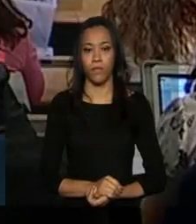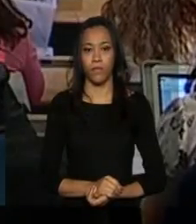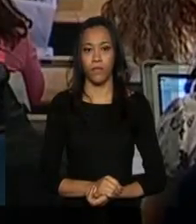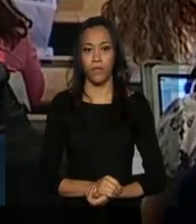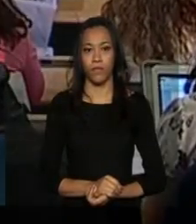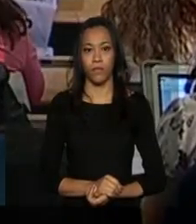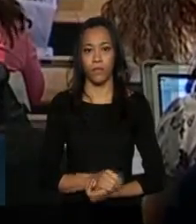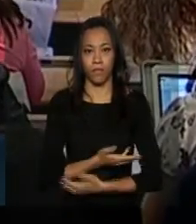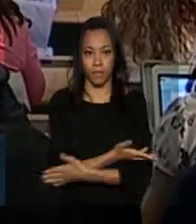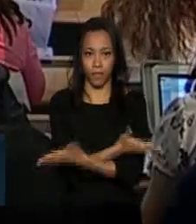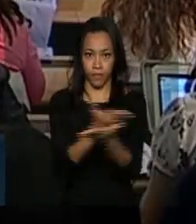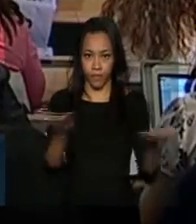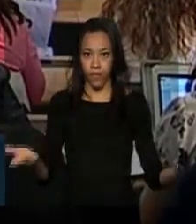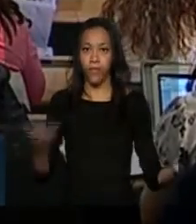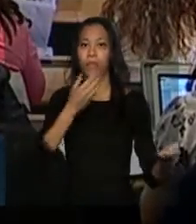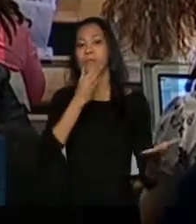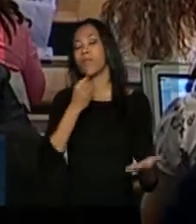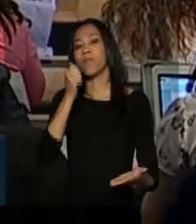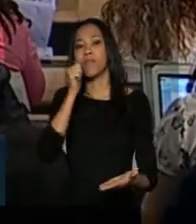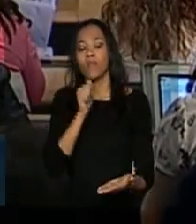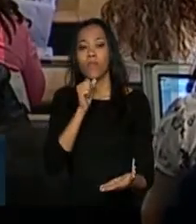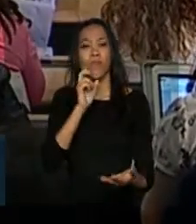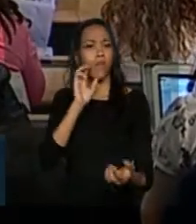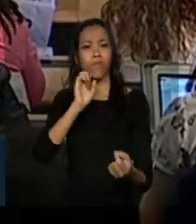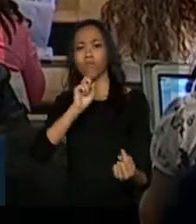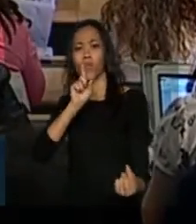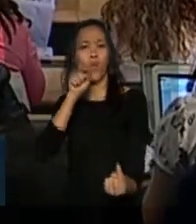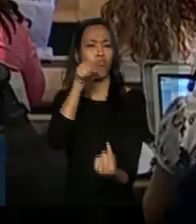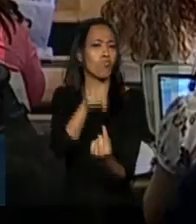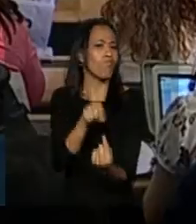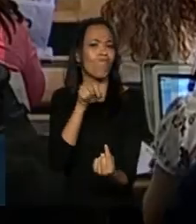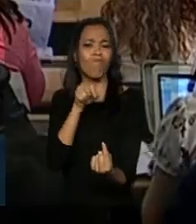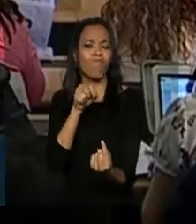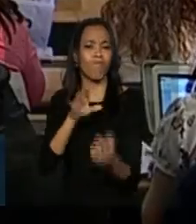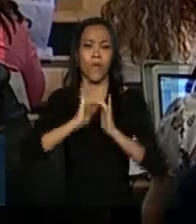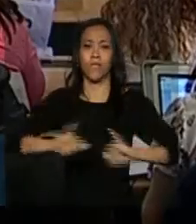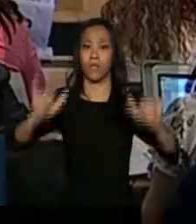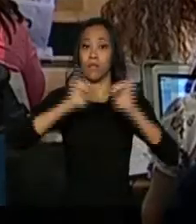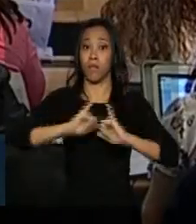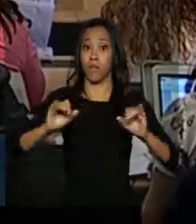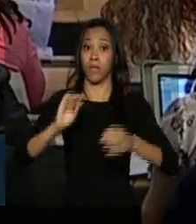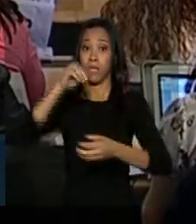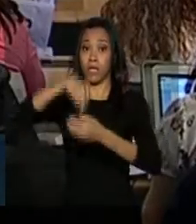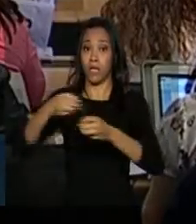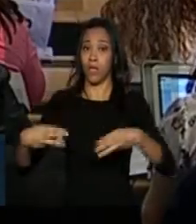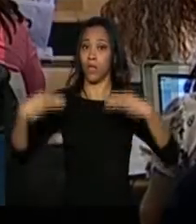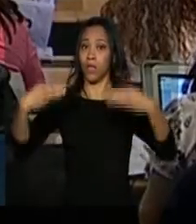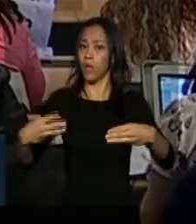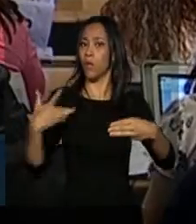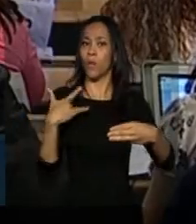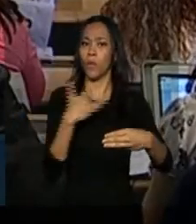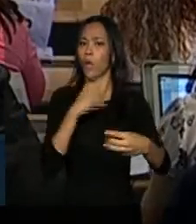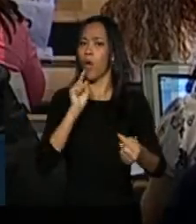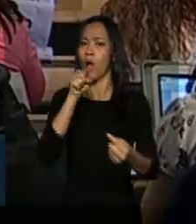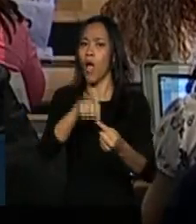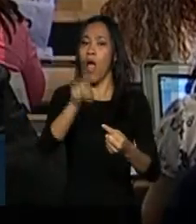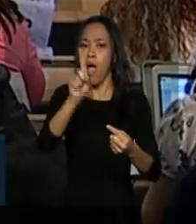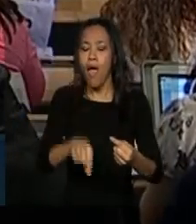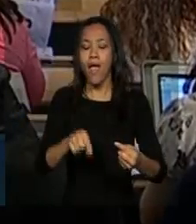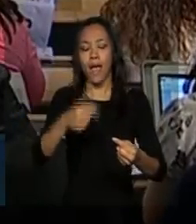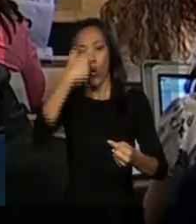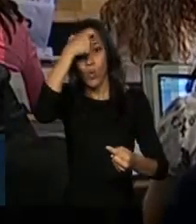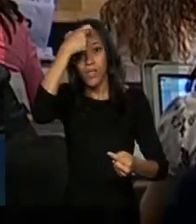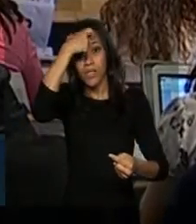Senhoras e senhores, os objetivos das campanhas do Ministério da Saúde é conscientizar a população